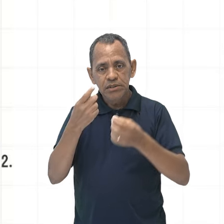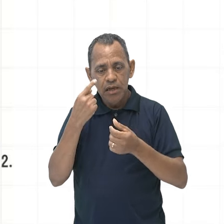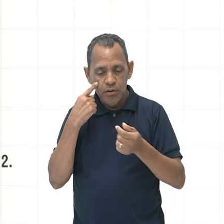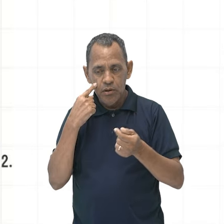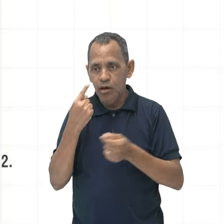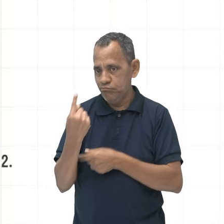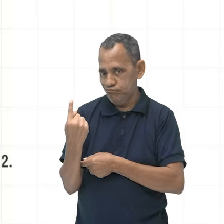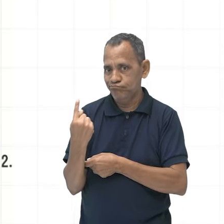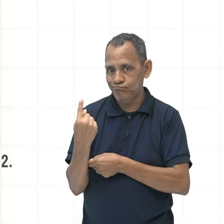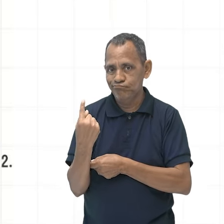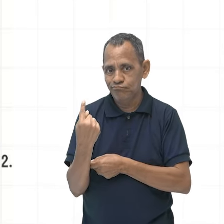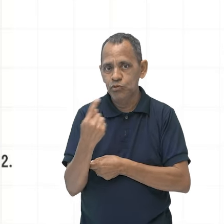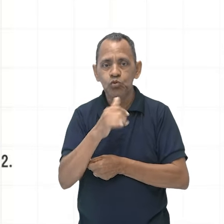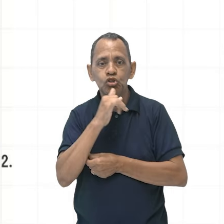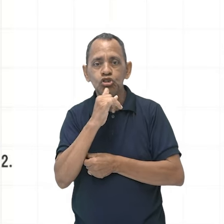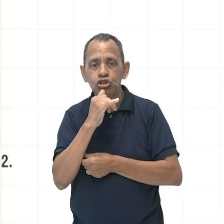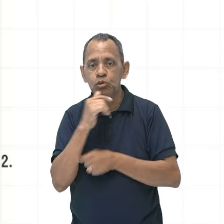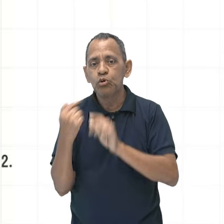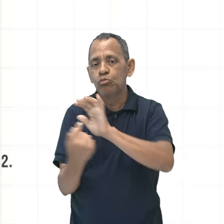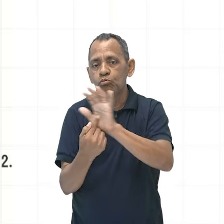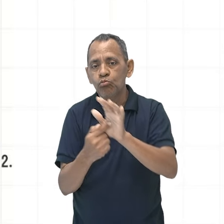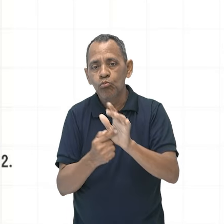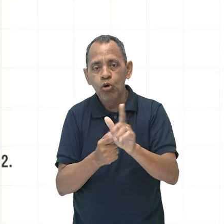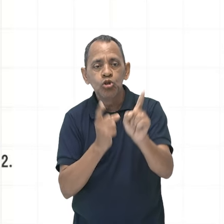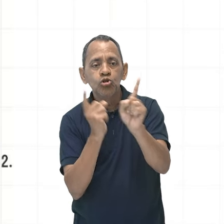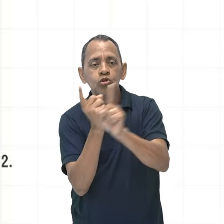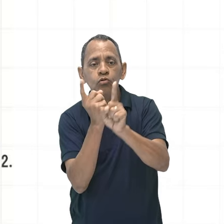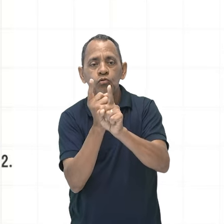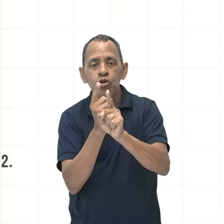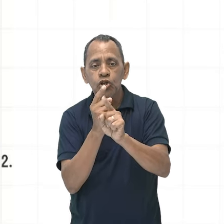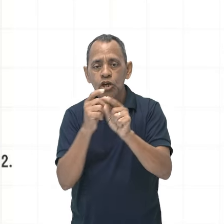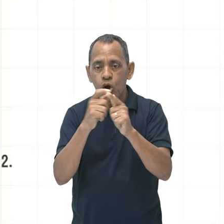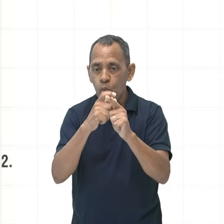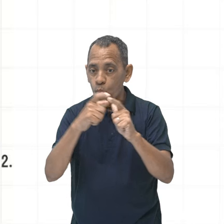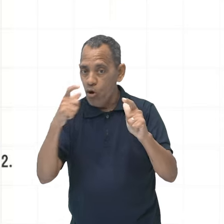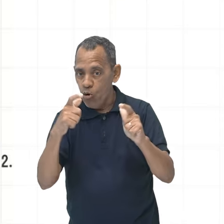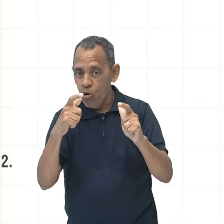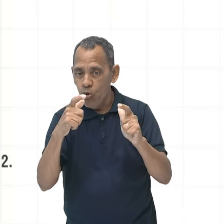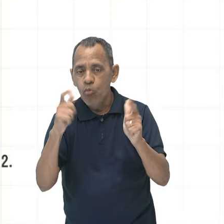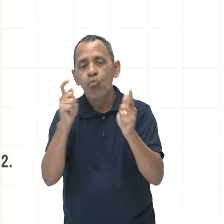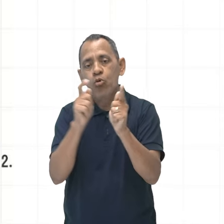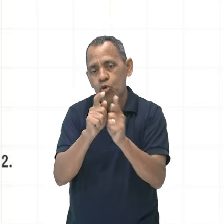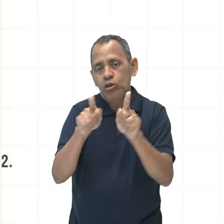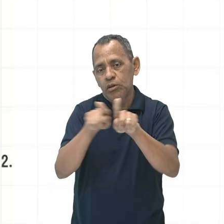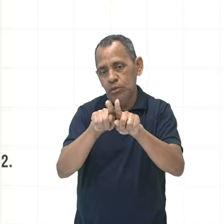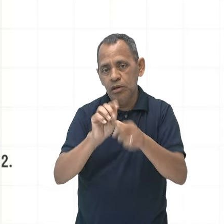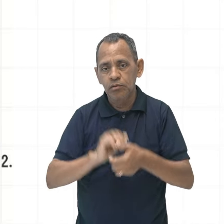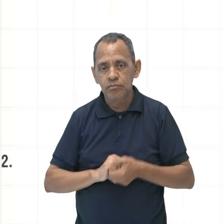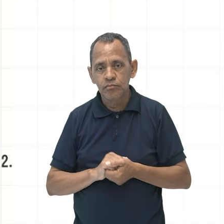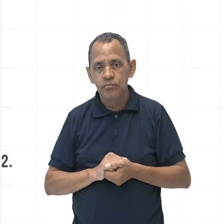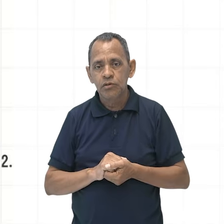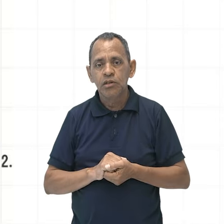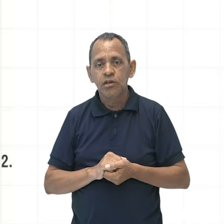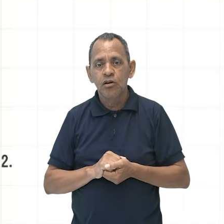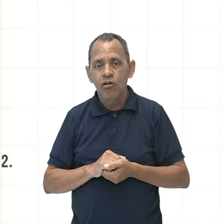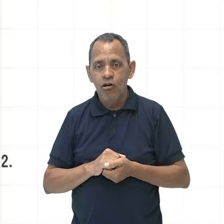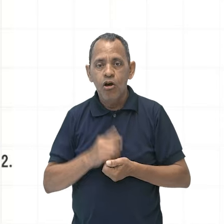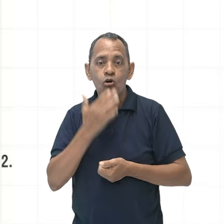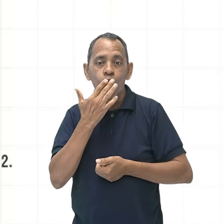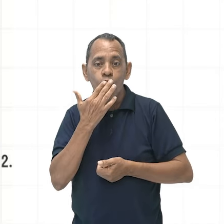menor que esse daqui, né? Esse pedaço amarelo, mas o menorzinho é esse rosa aqui. E como é que a gente vai definir o tamanho de